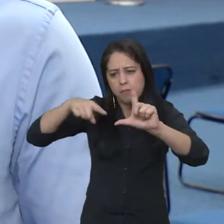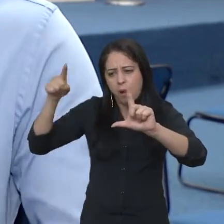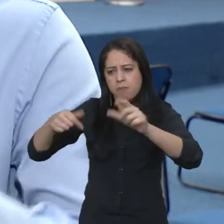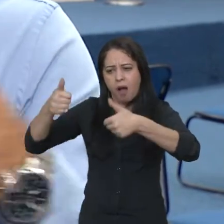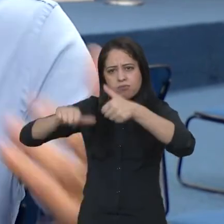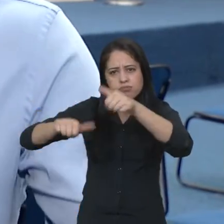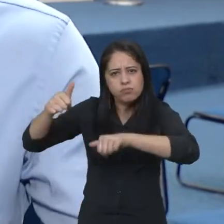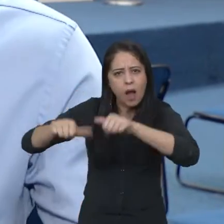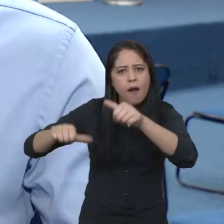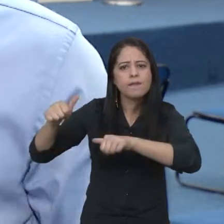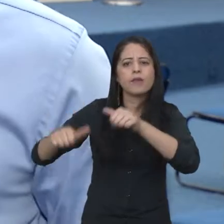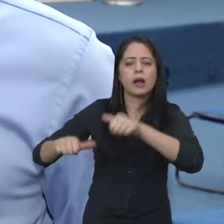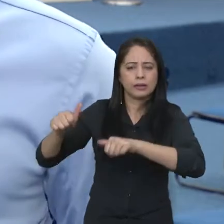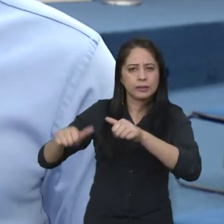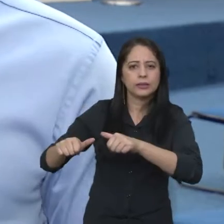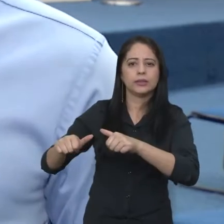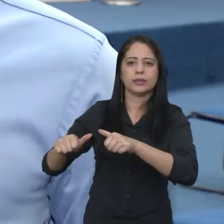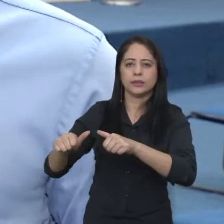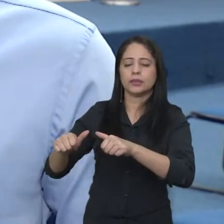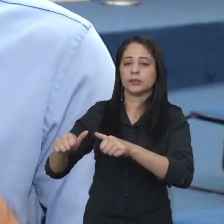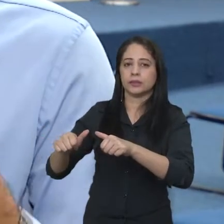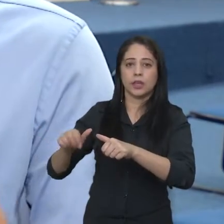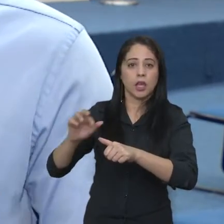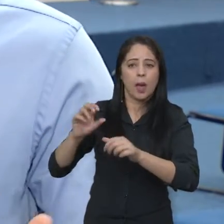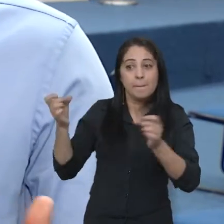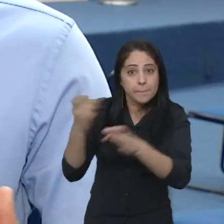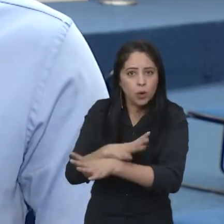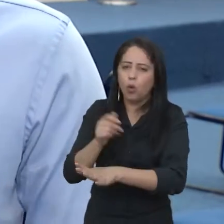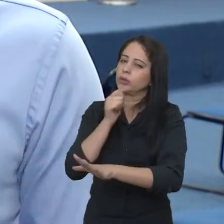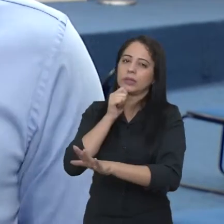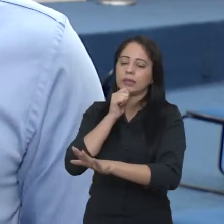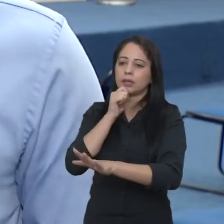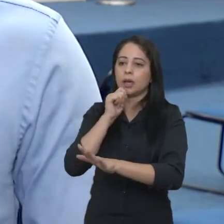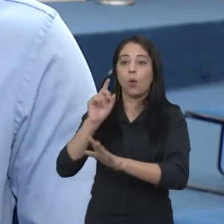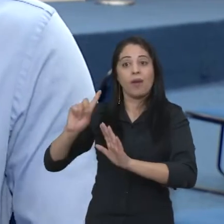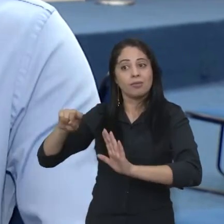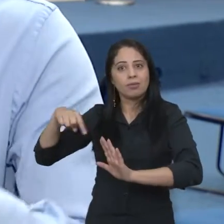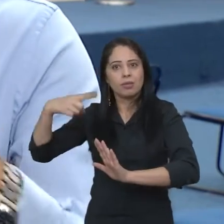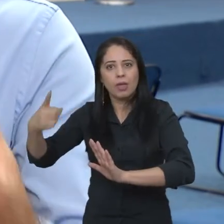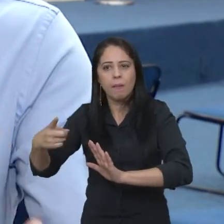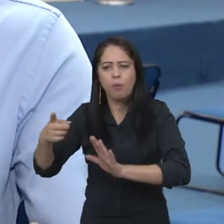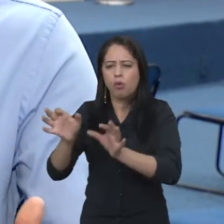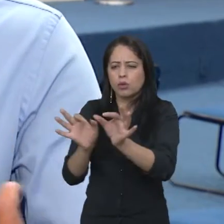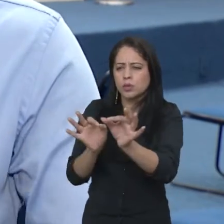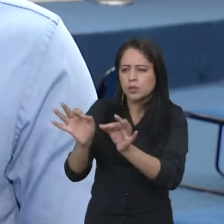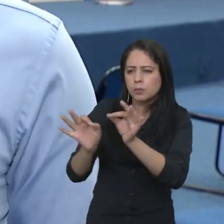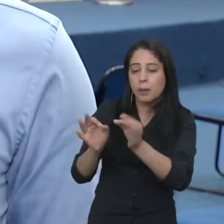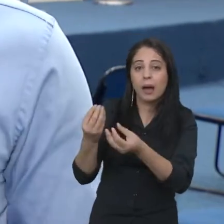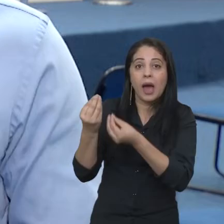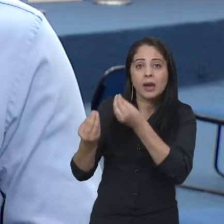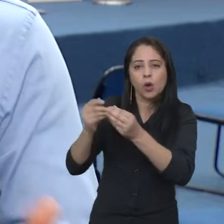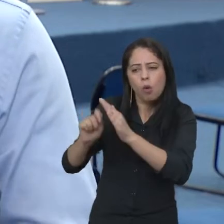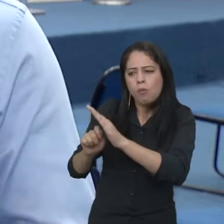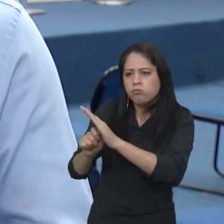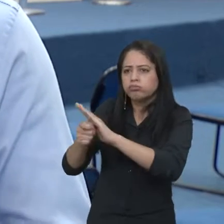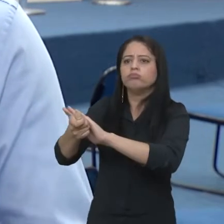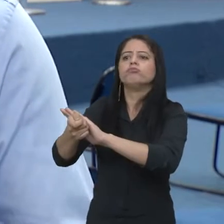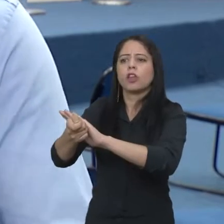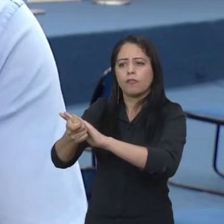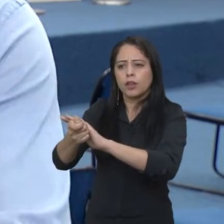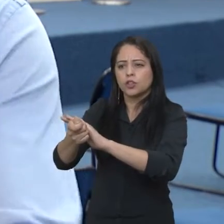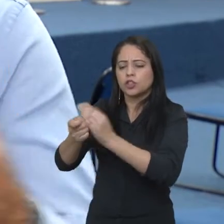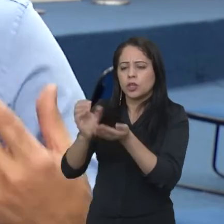dessa probabilidade de arrecadação, não são números fechados, e aí se monta uma estrutura de